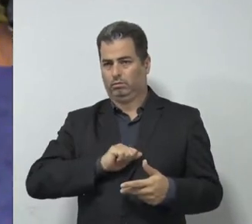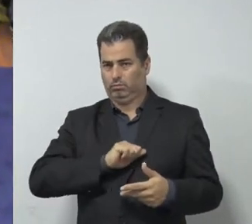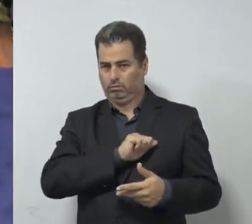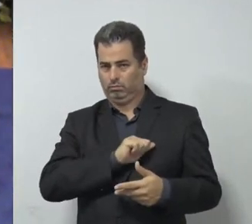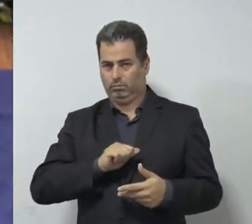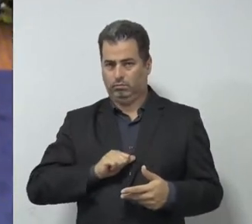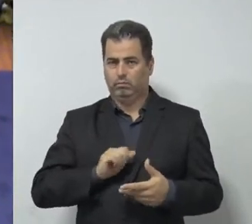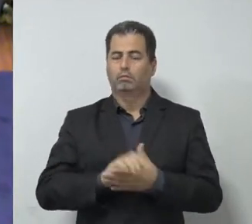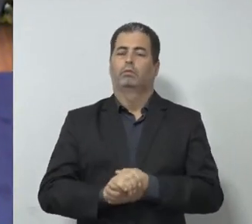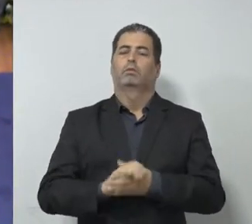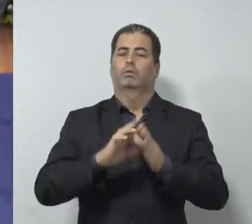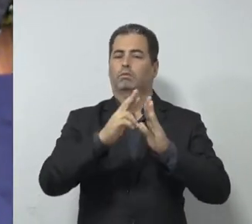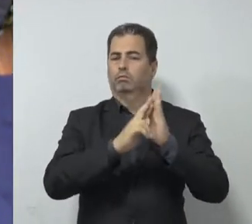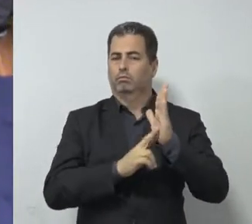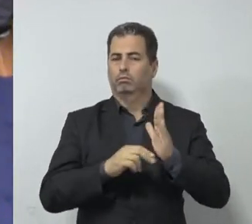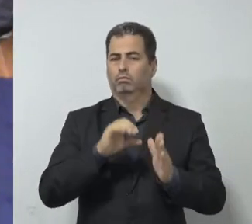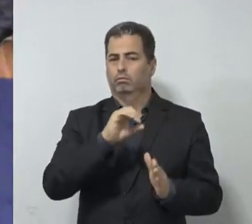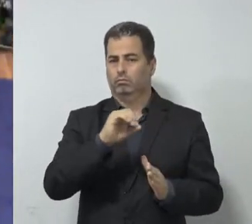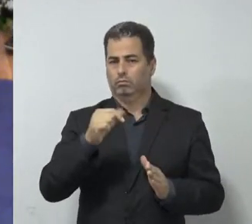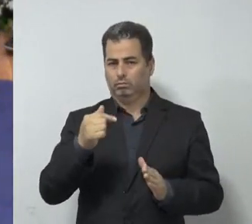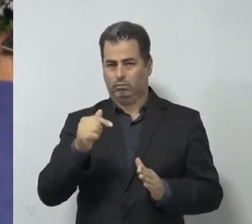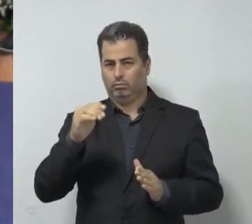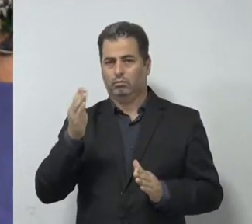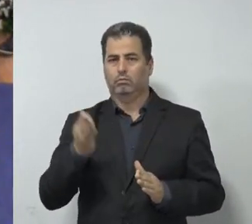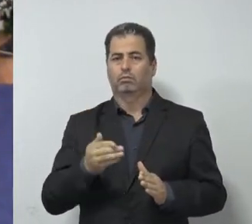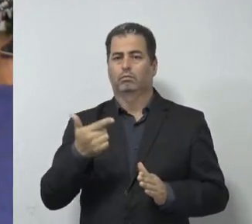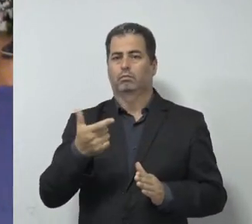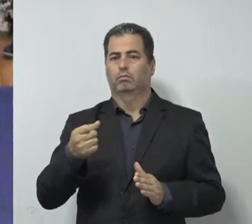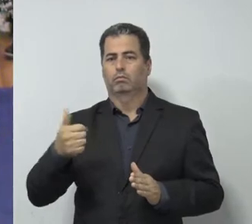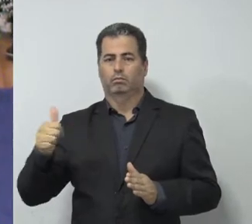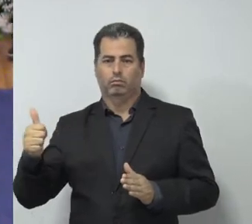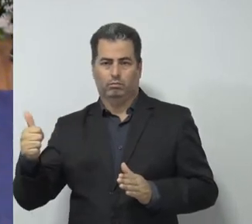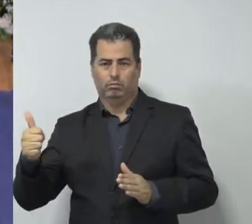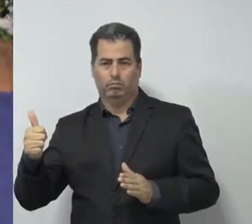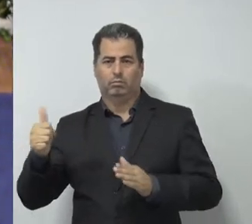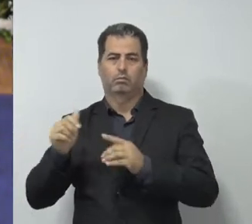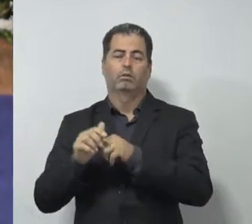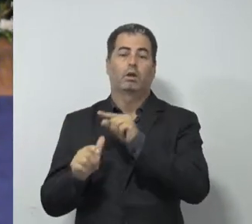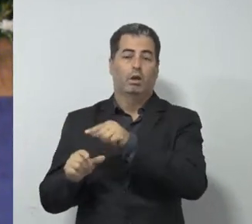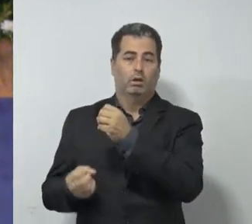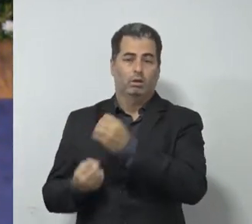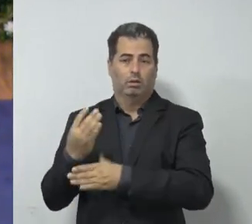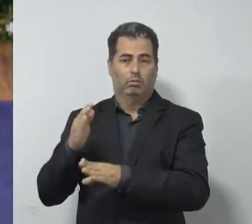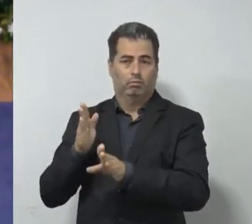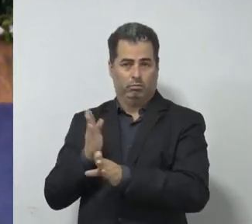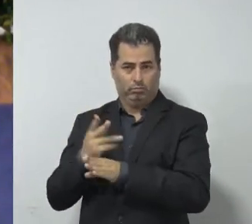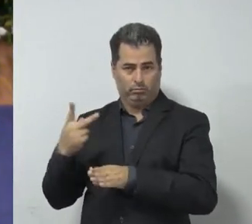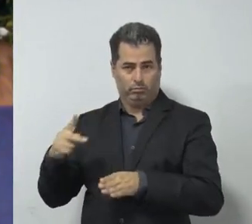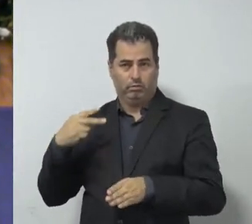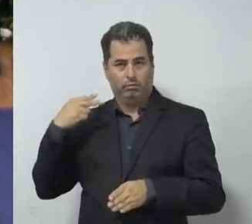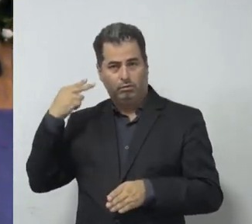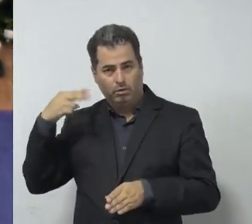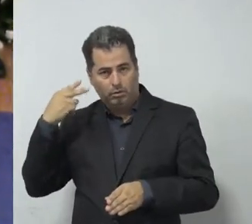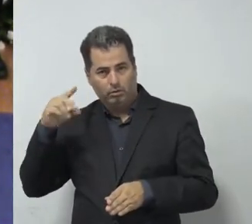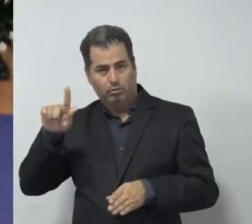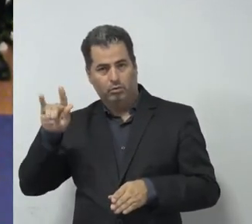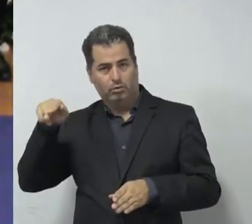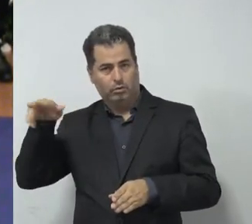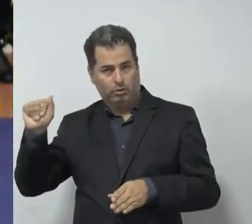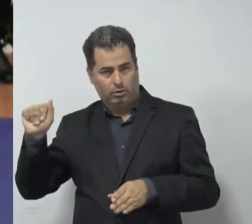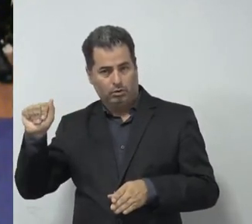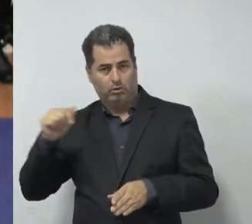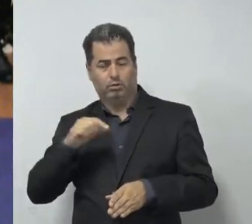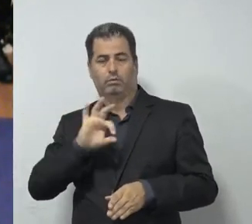de 2 de agosto de 2011, de iniciativa da vereadora Gina Troncone, confere a medalha Dulce de Faria,